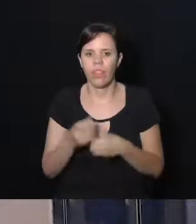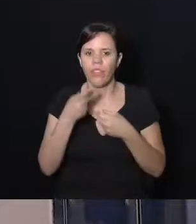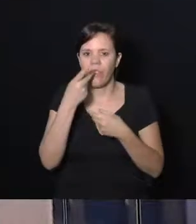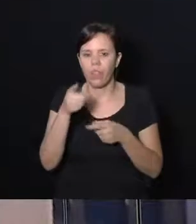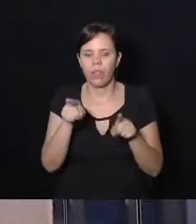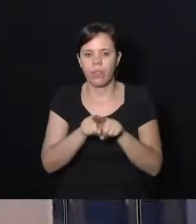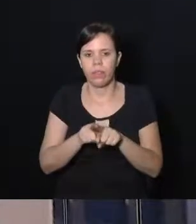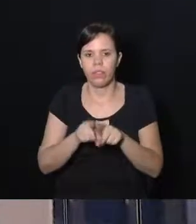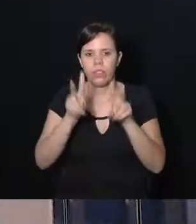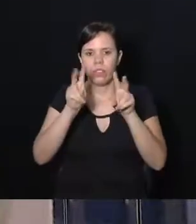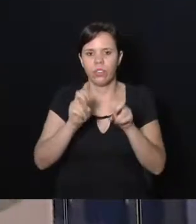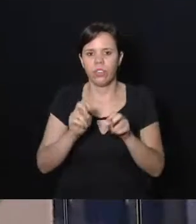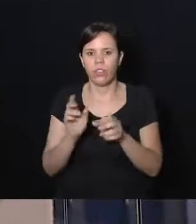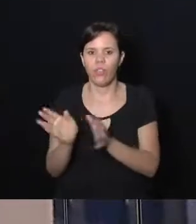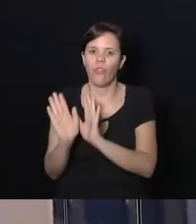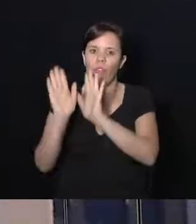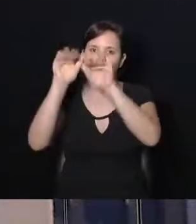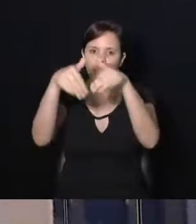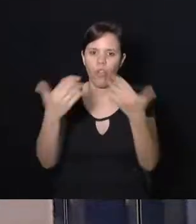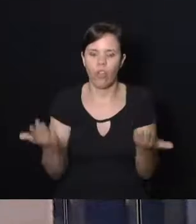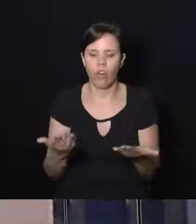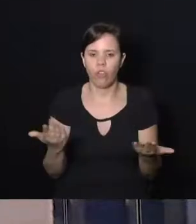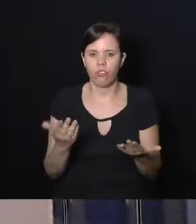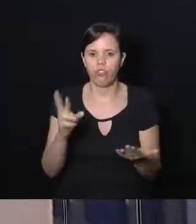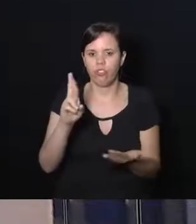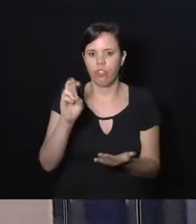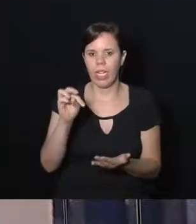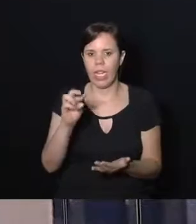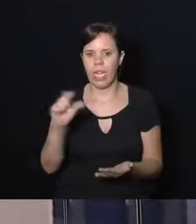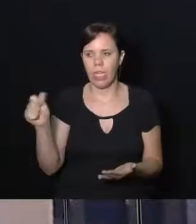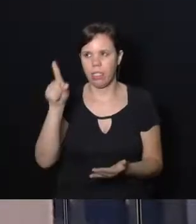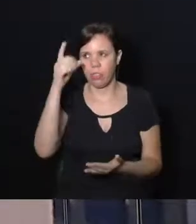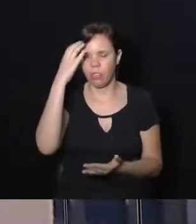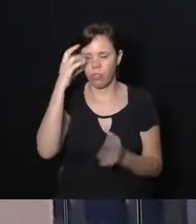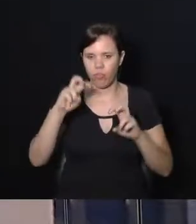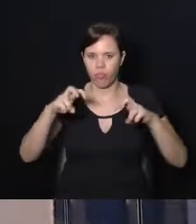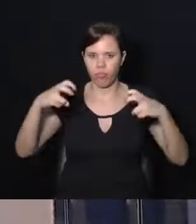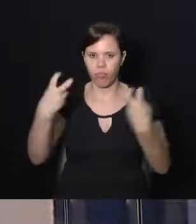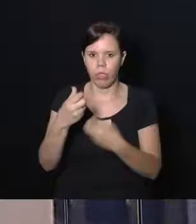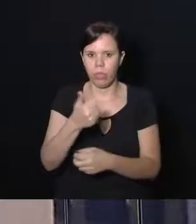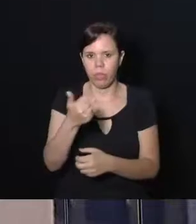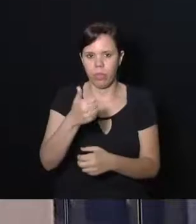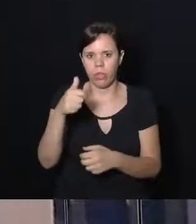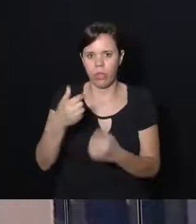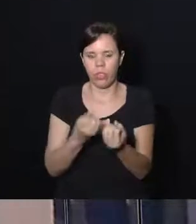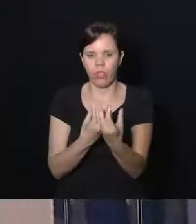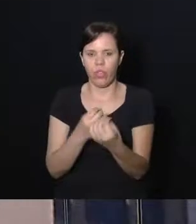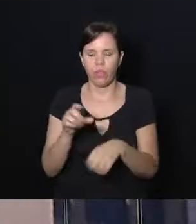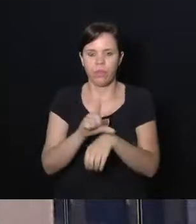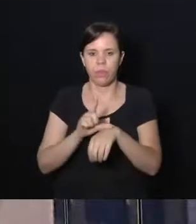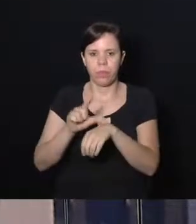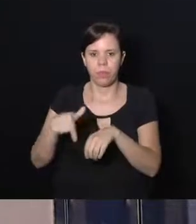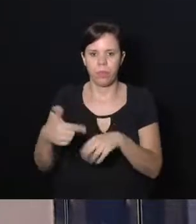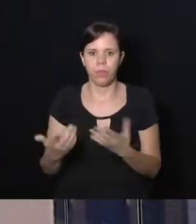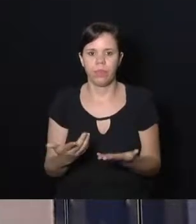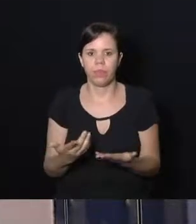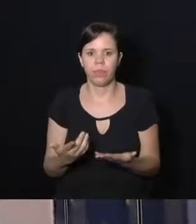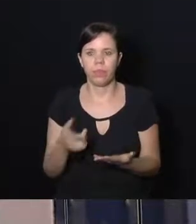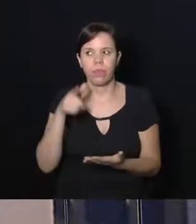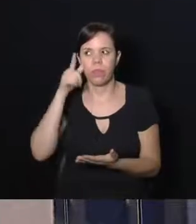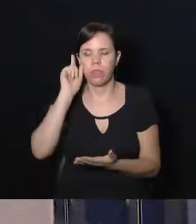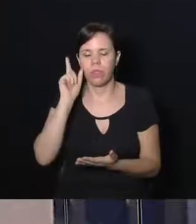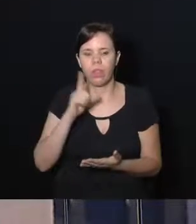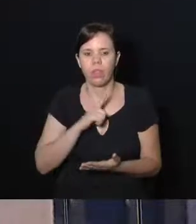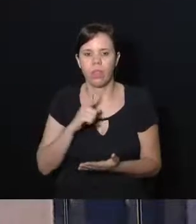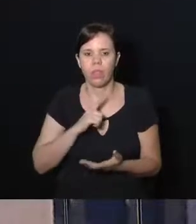também sobre o vôlei Renata, que joga hoje no ginásio do Taquaral. Mas primeiro as informações do Legislativo, porque ontem foi